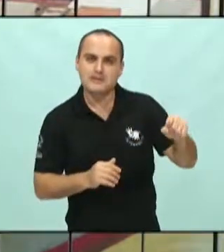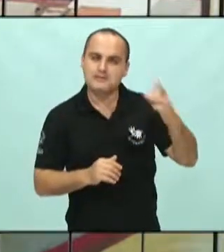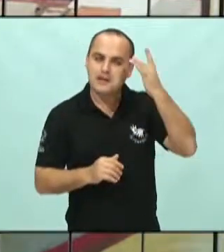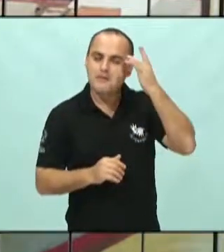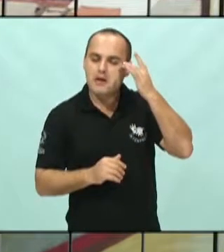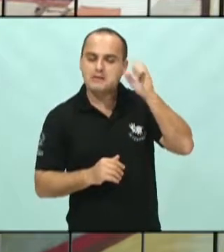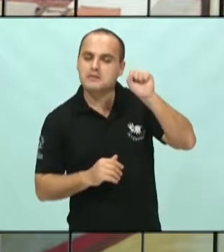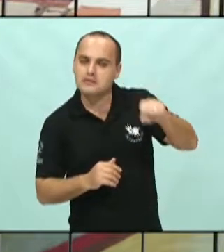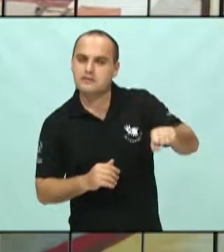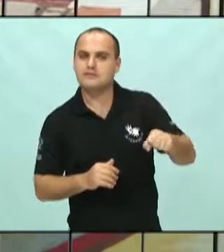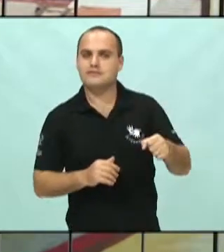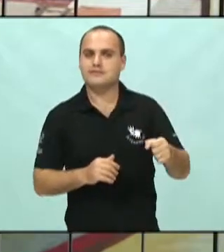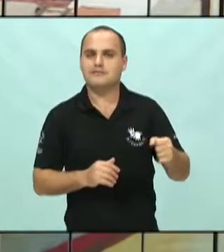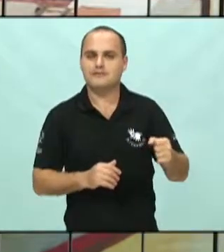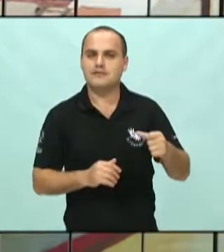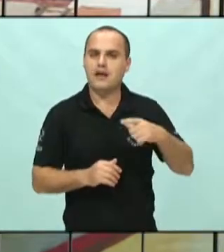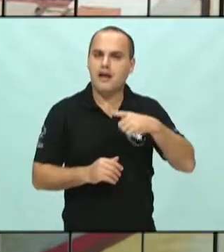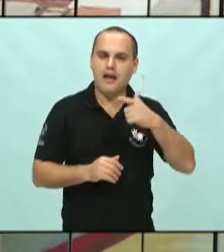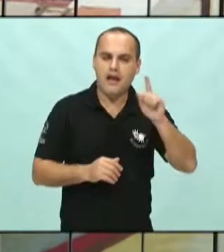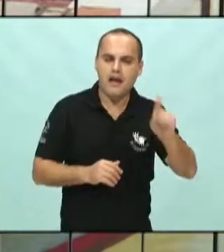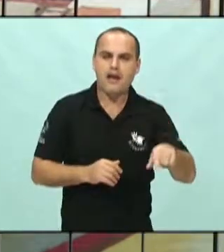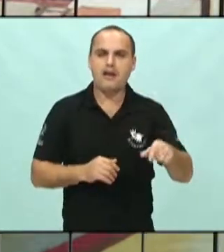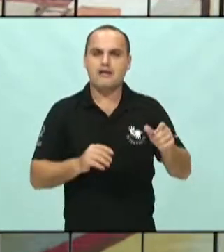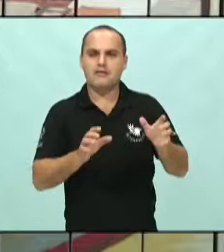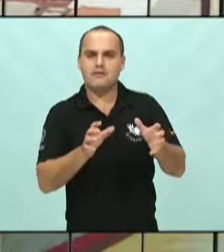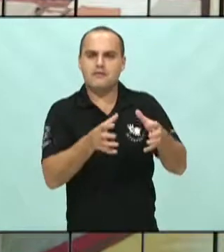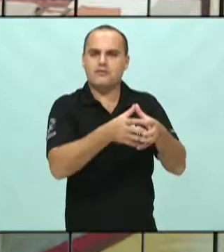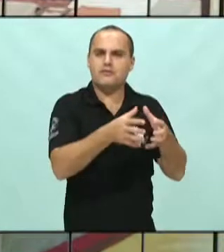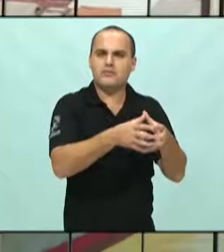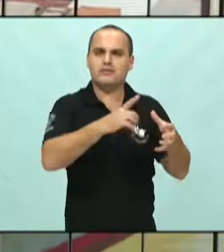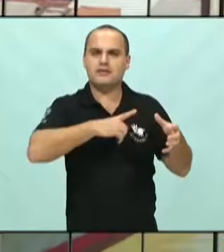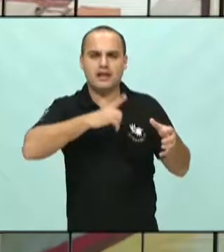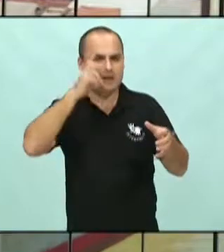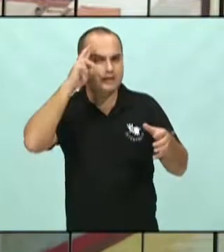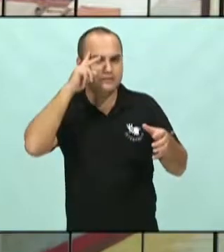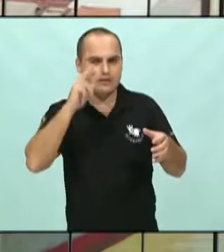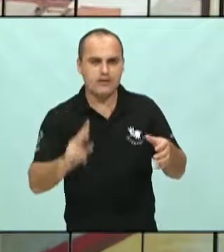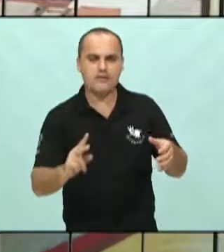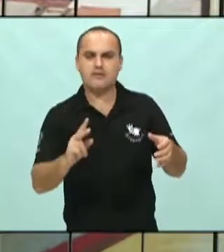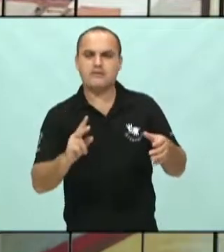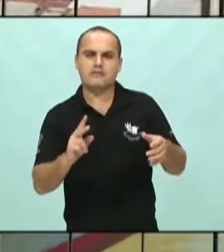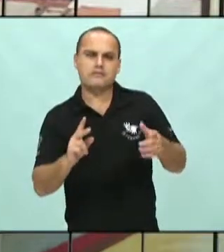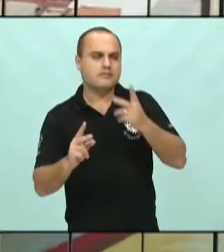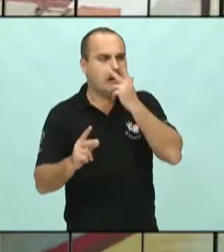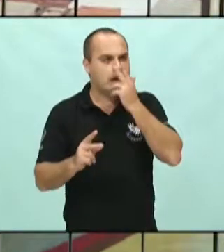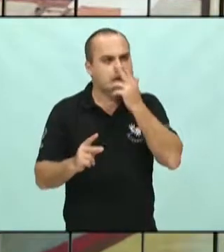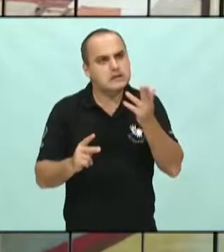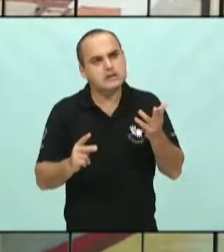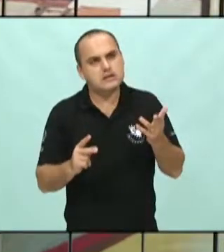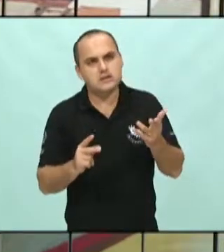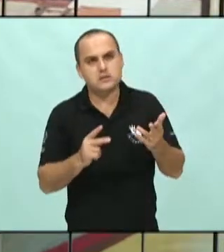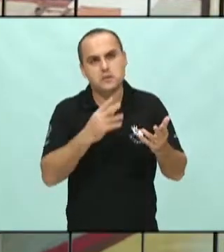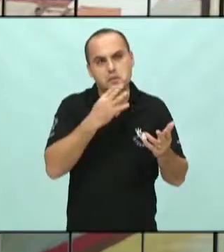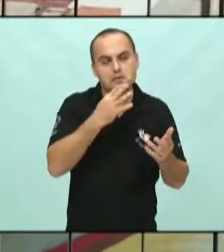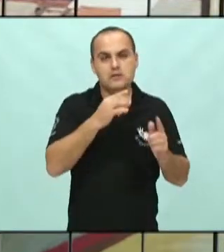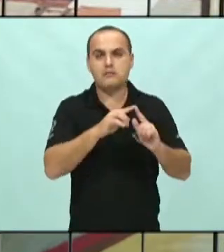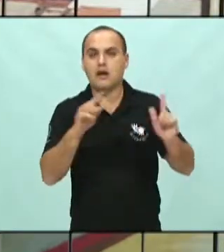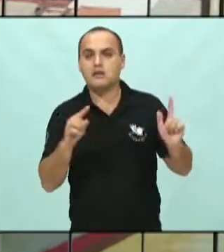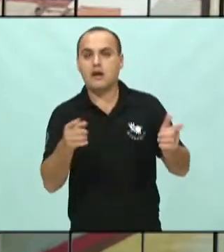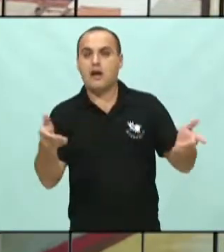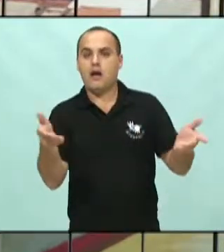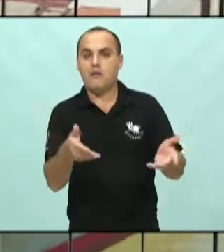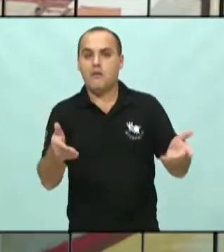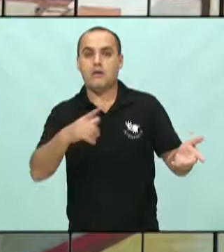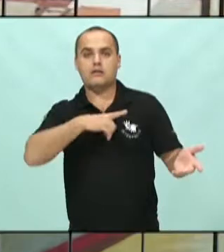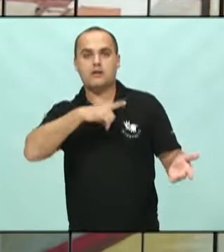que era um dos clubes que tinha sua história mais assim desconhecida em alguns aspectos. E hoje o Marcílio já tem aí